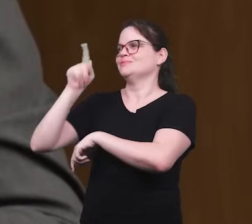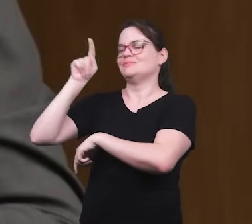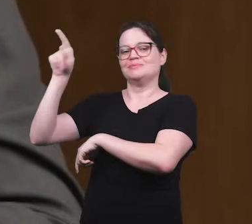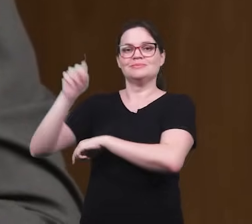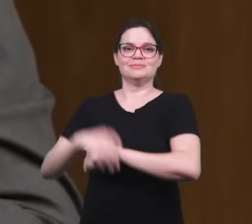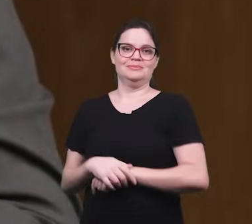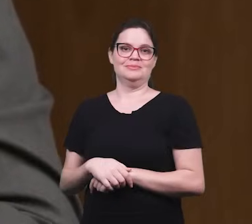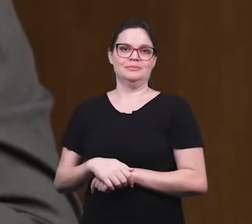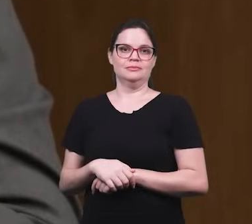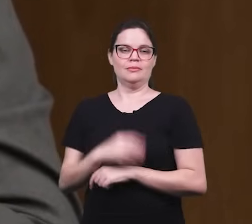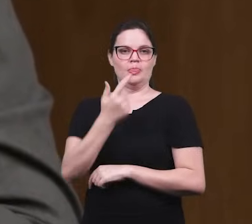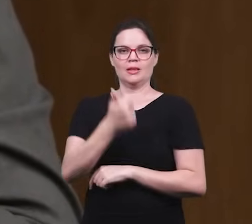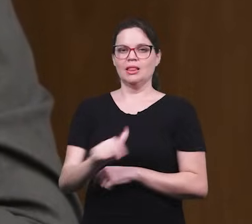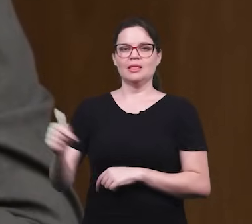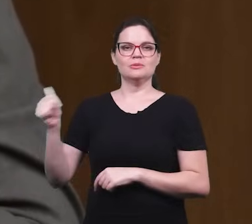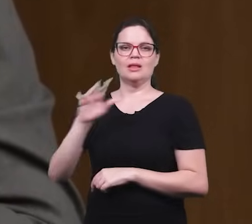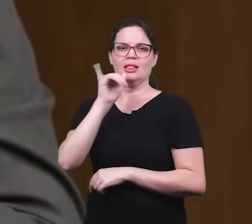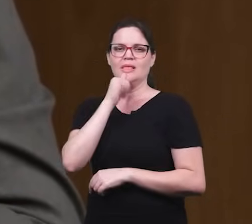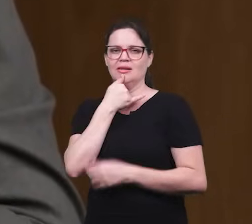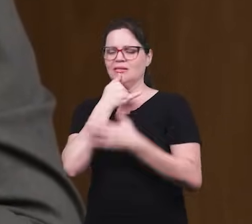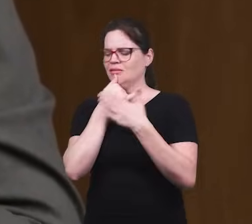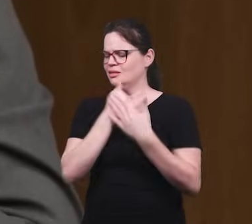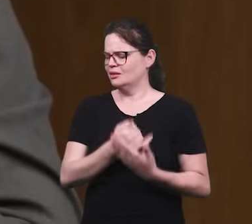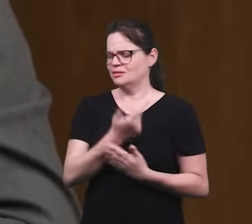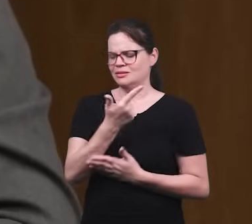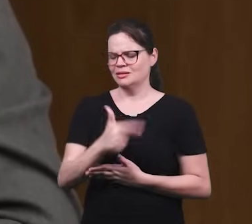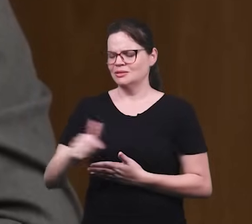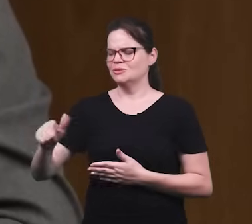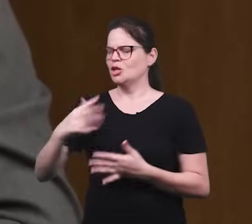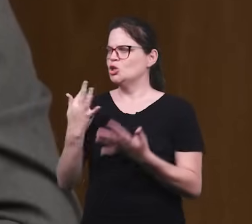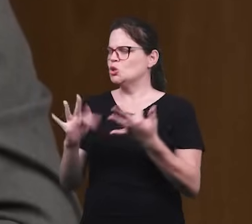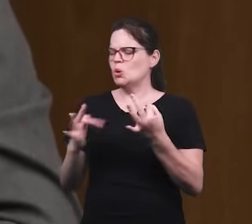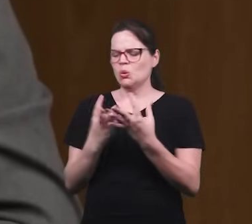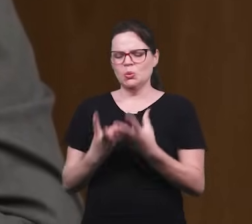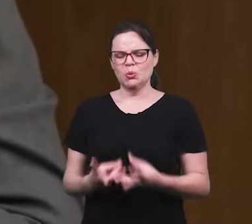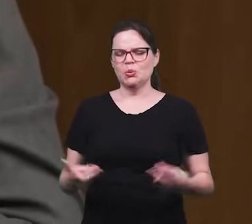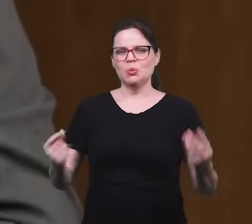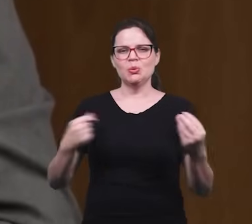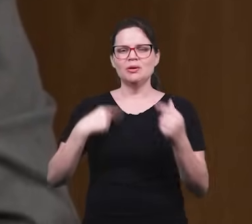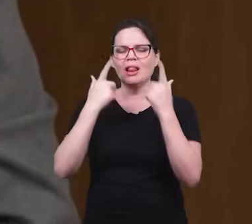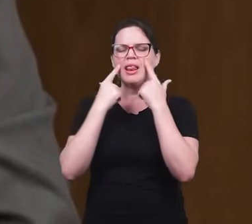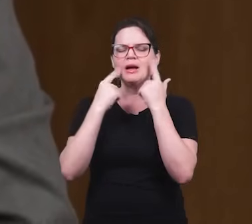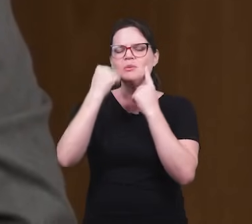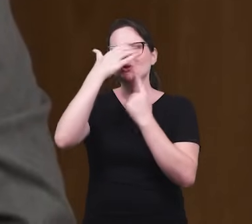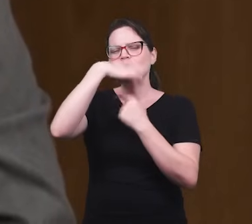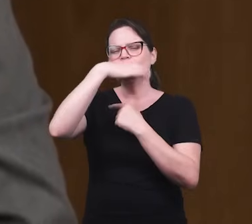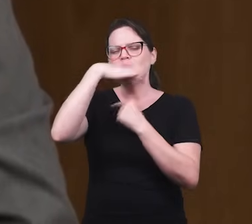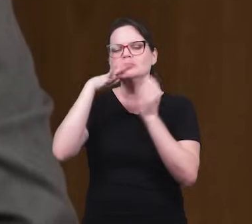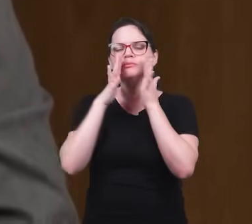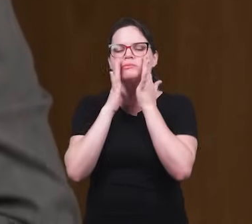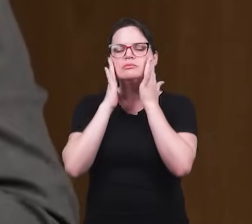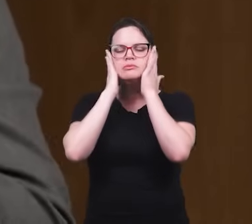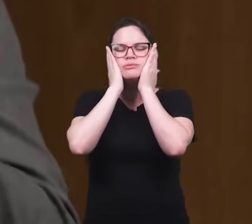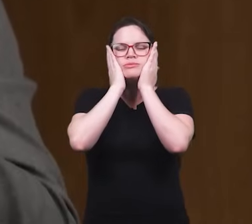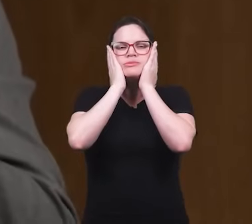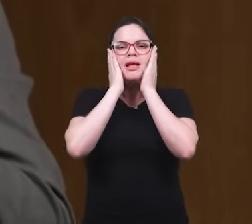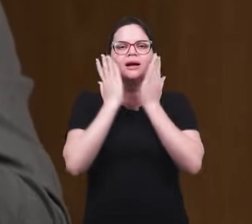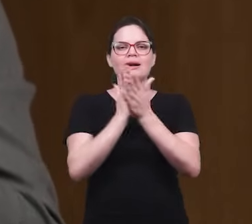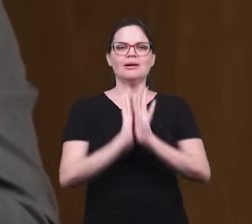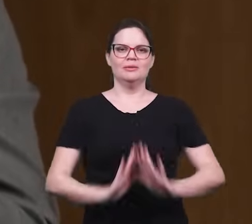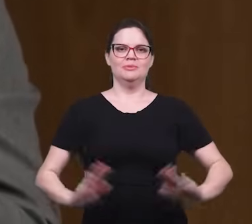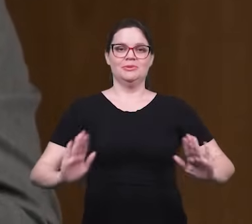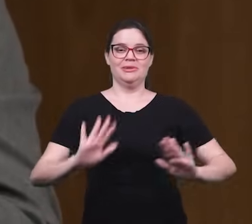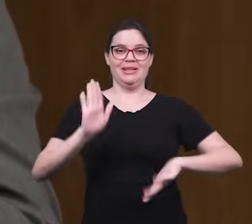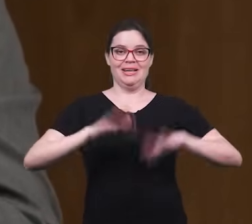importante, não haverá mais pranto nem dor, e o Senhor vai limpar dos nossos olhos toda lágrima, né? Às vezes nós temos alguns que